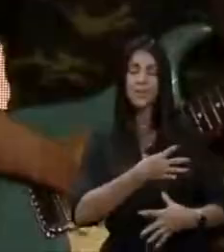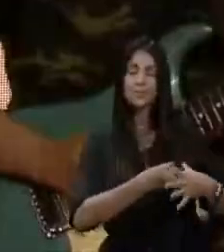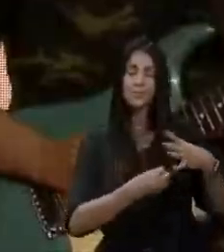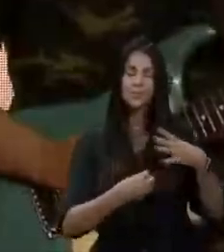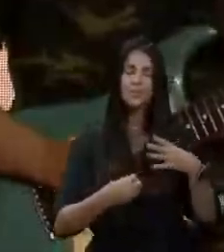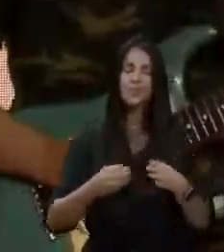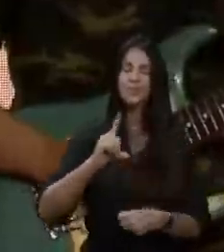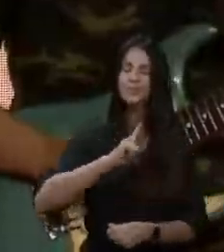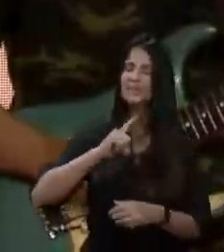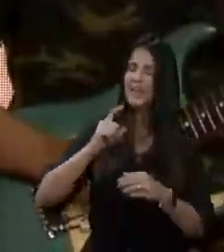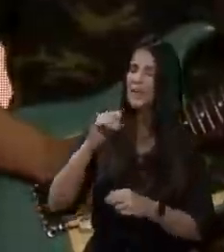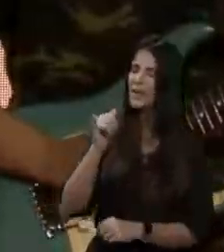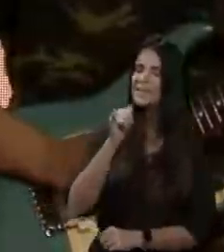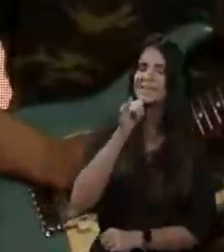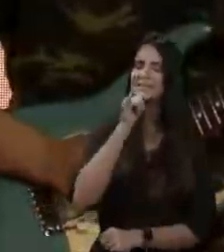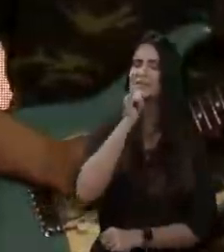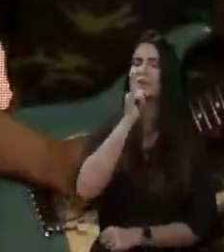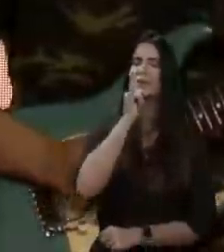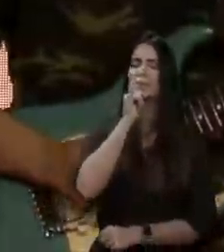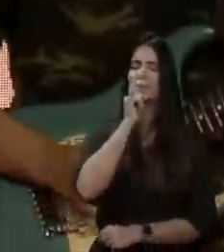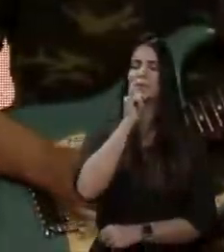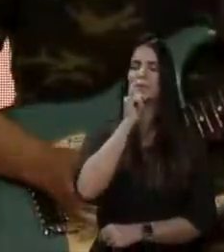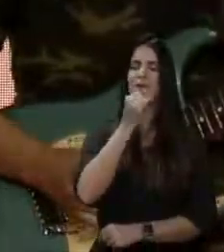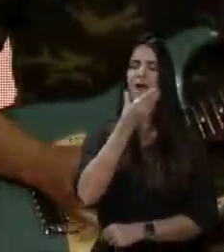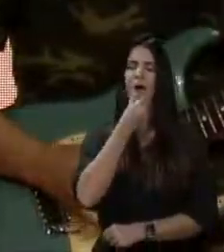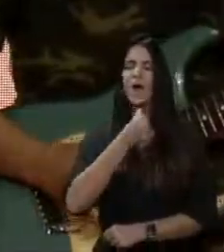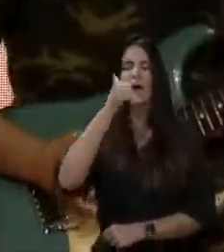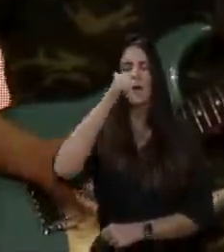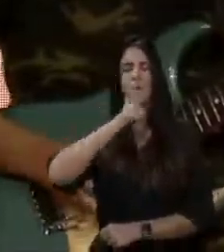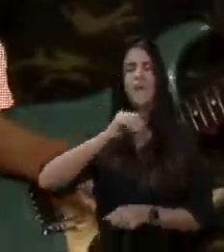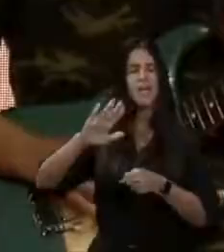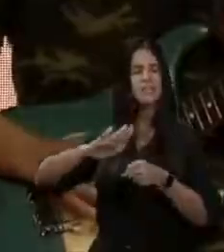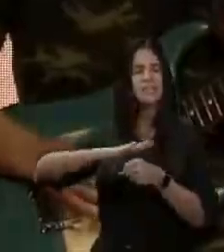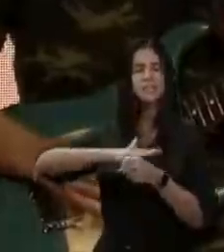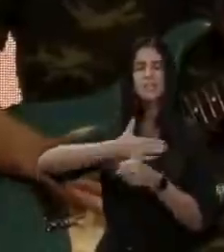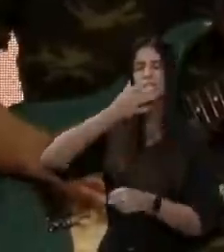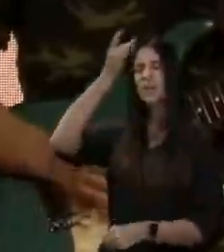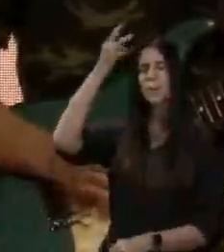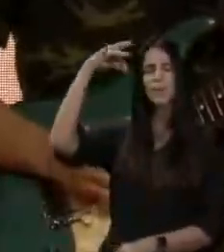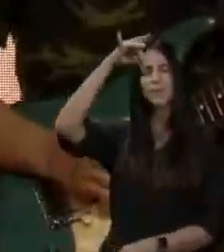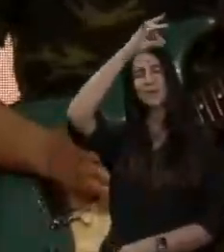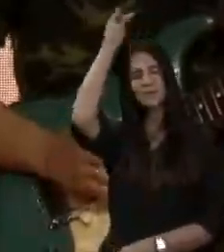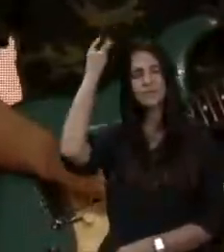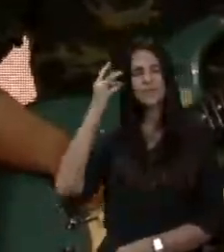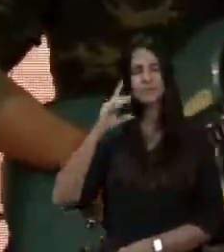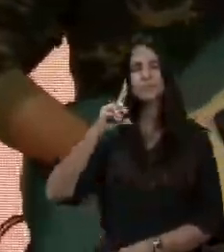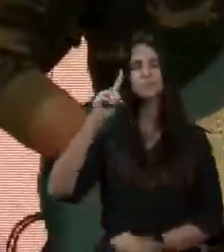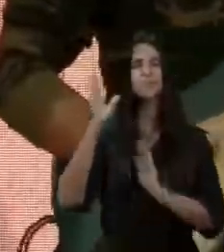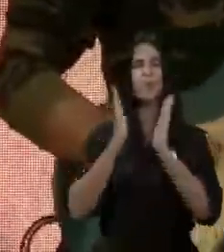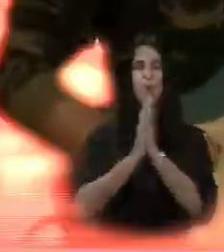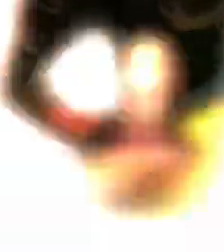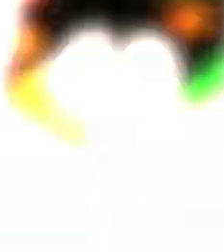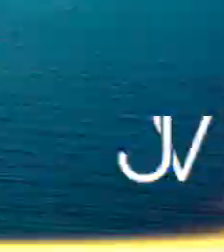filhos tenham um exemplo de homem de mulher cheio do espírito santo de Deus é no nome de Jesus que eu oro